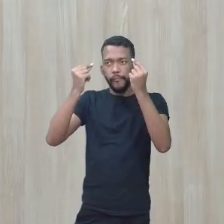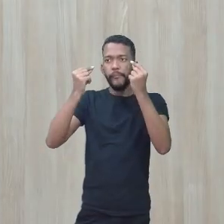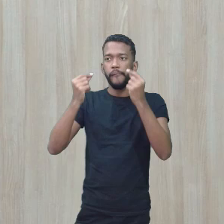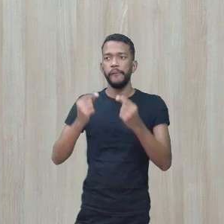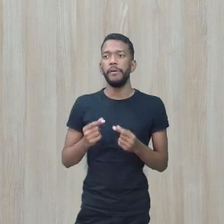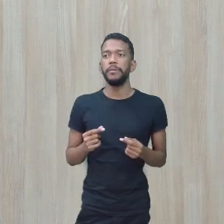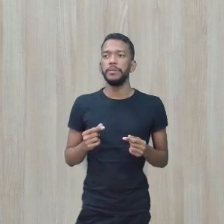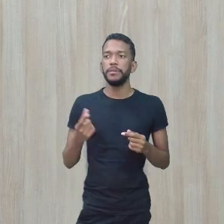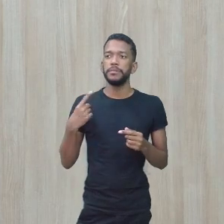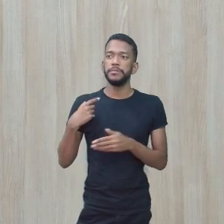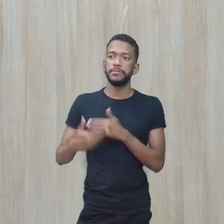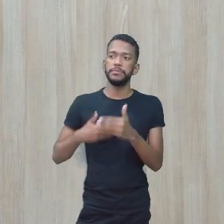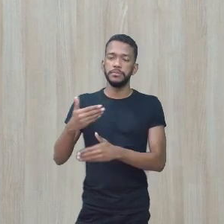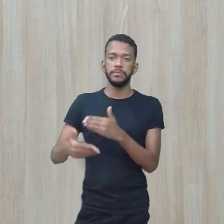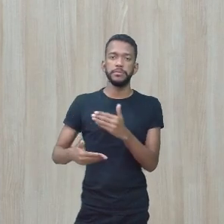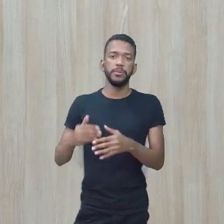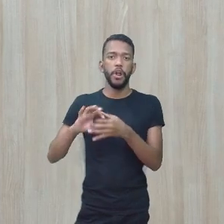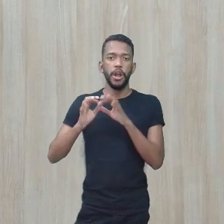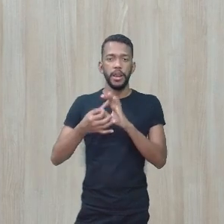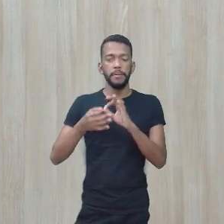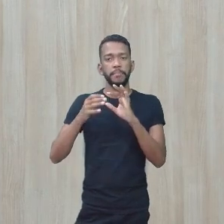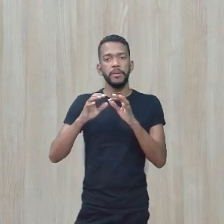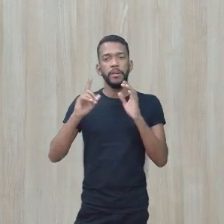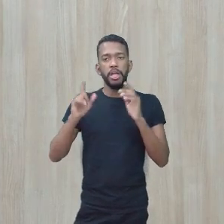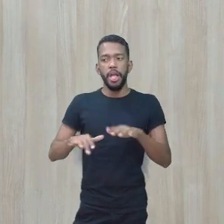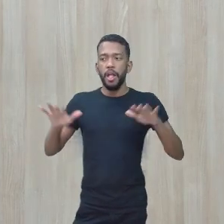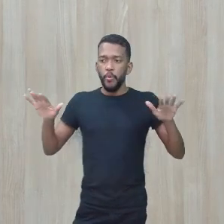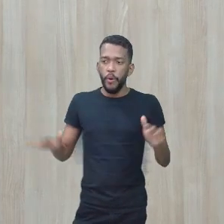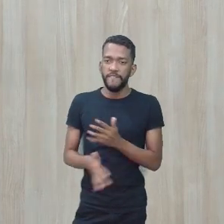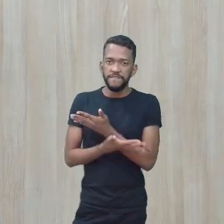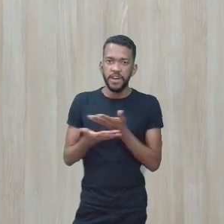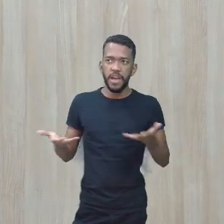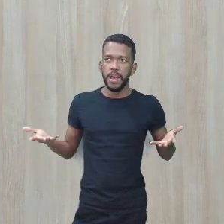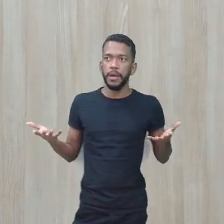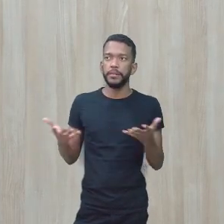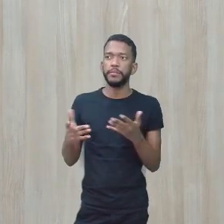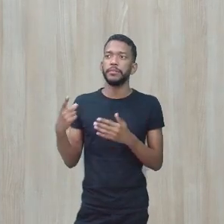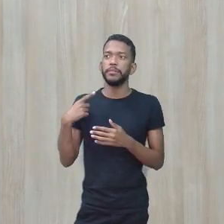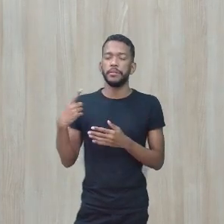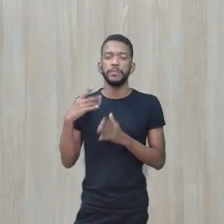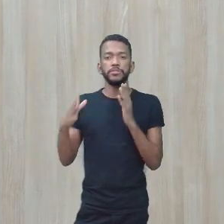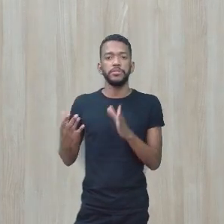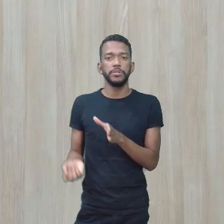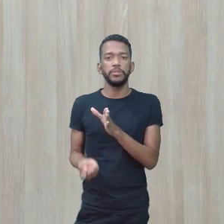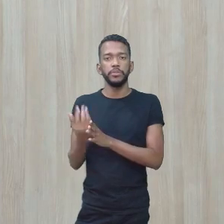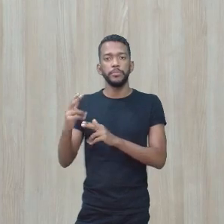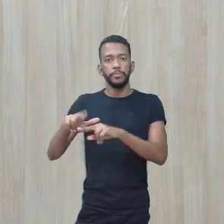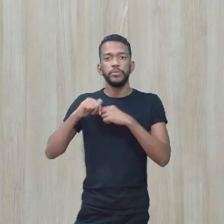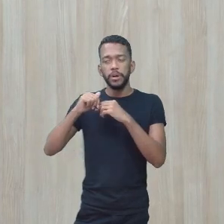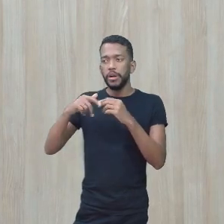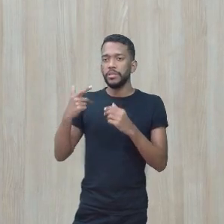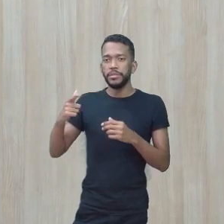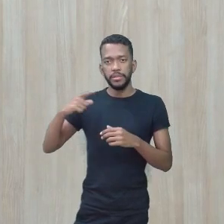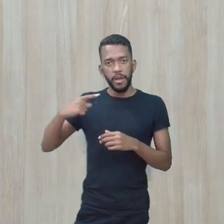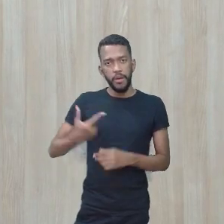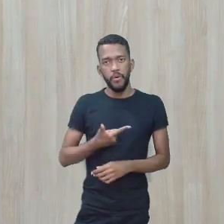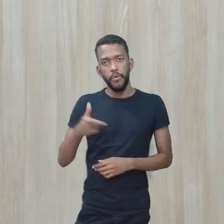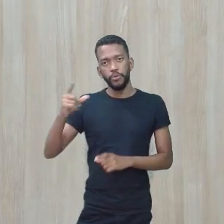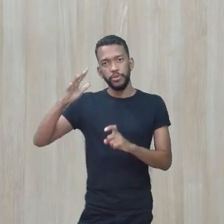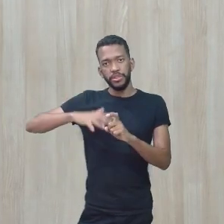pelos Jogos Olímpicos, eles ser um evento onde foi criado para cultuar outros